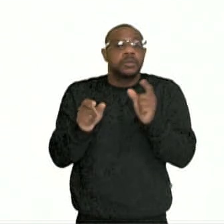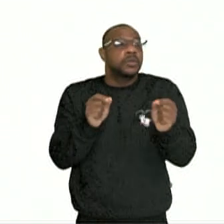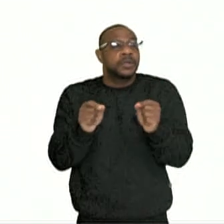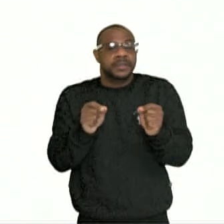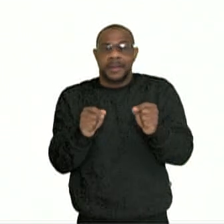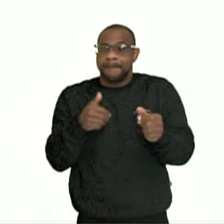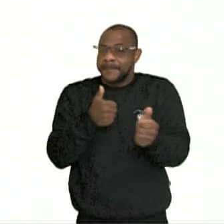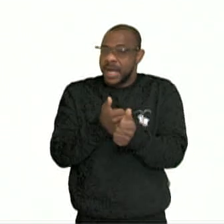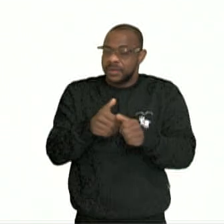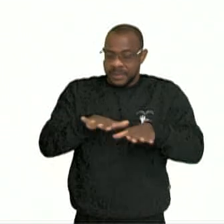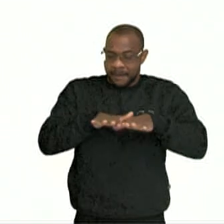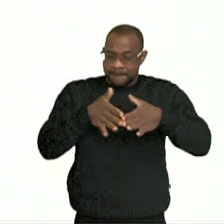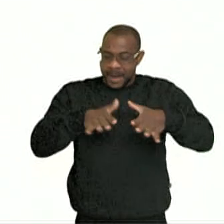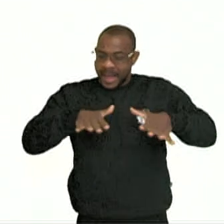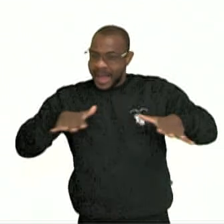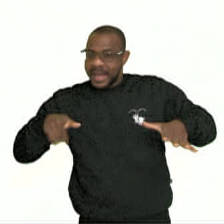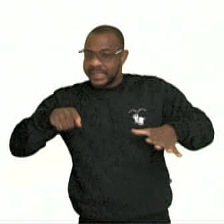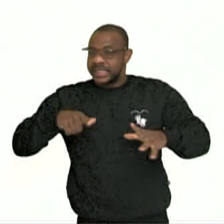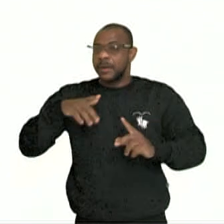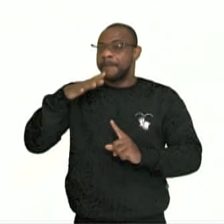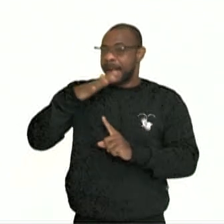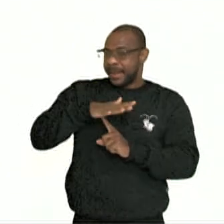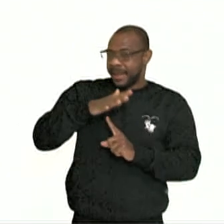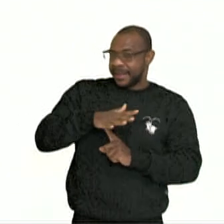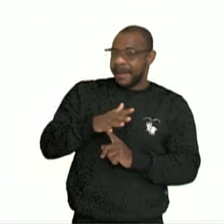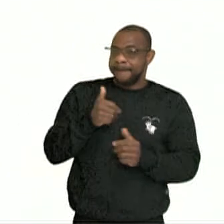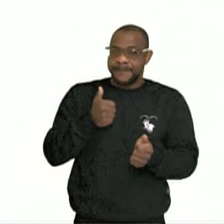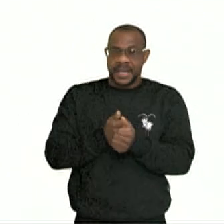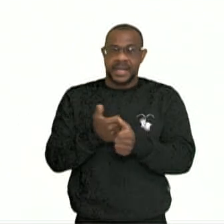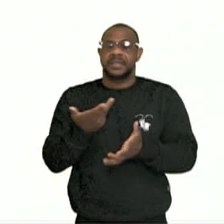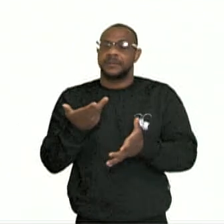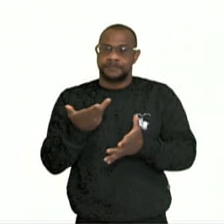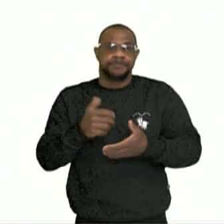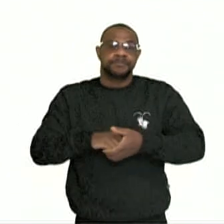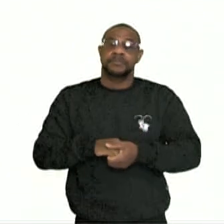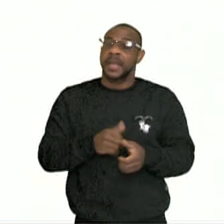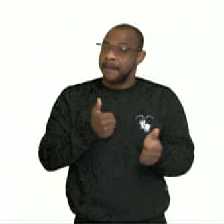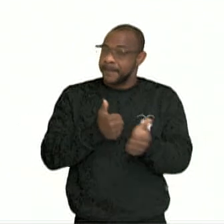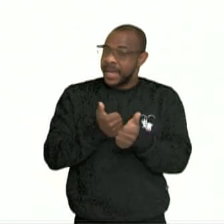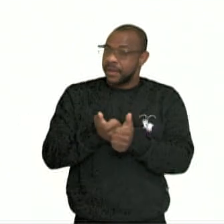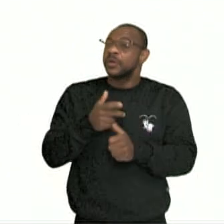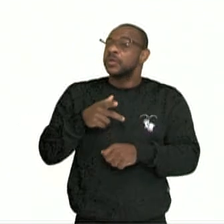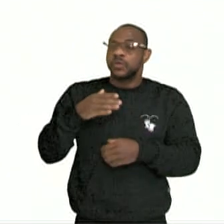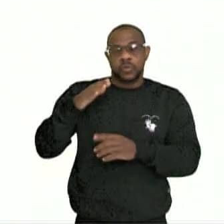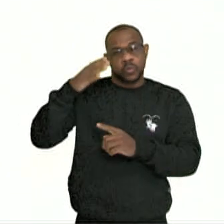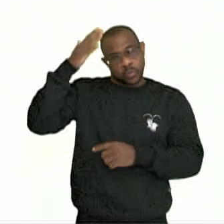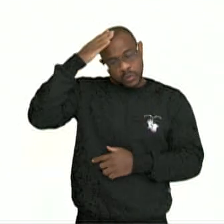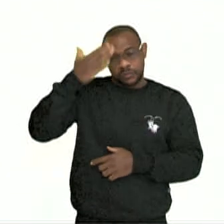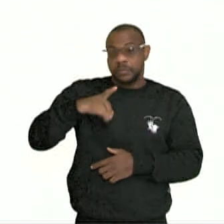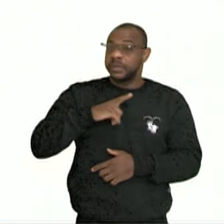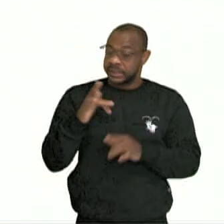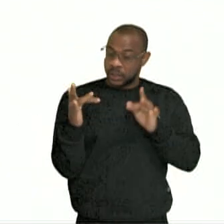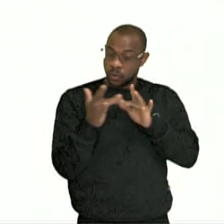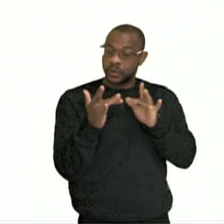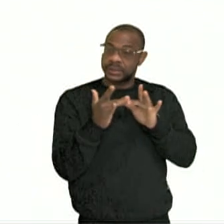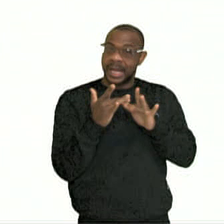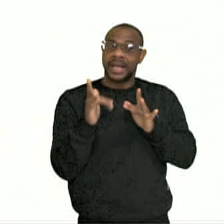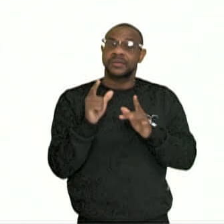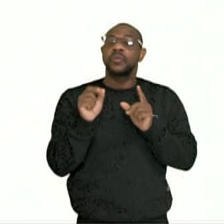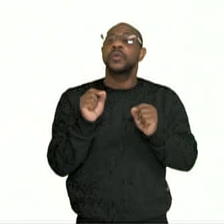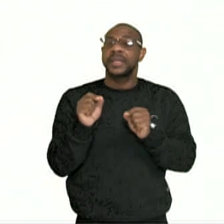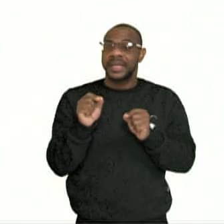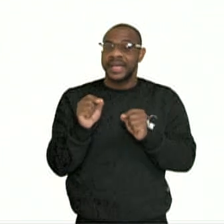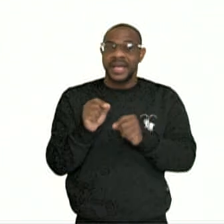as praias aqui do Paraná, próxima à capital, Curitiba, você tem contato com a Serra do Mar. Se você